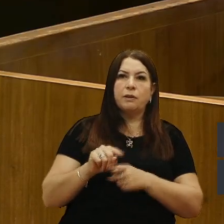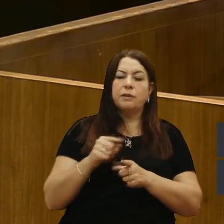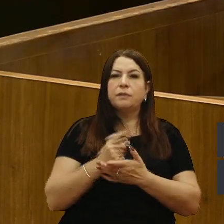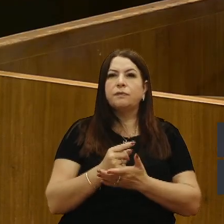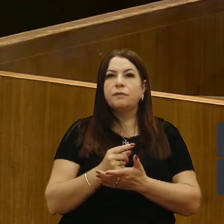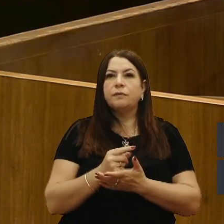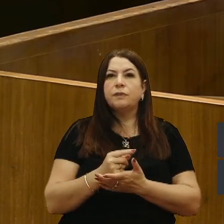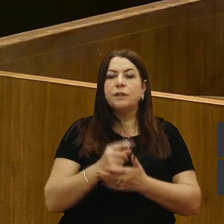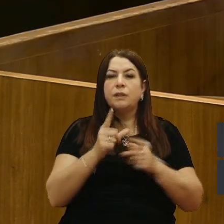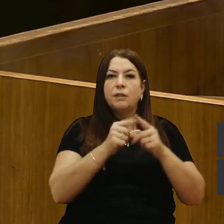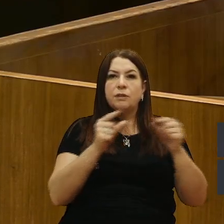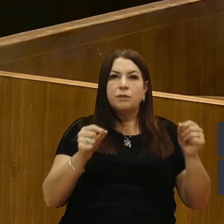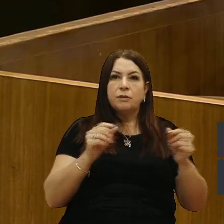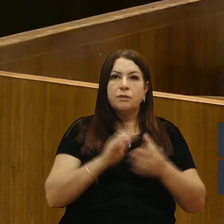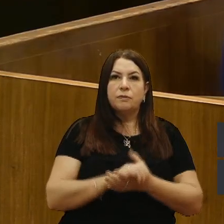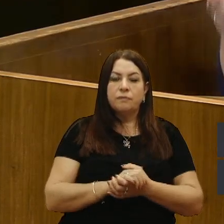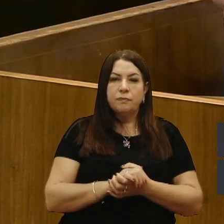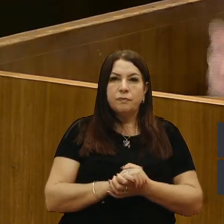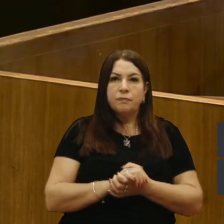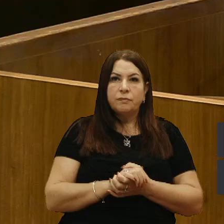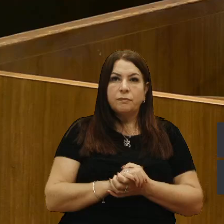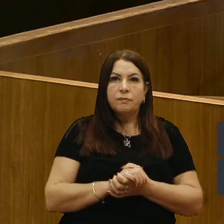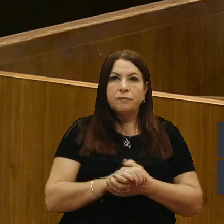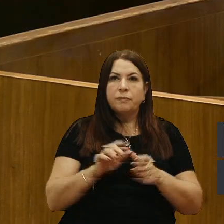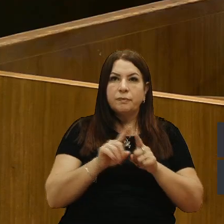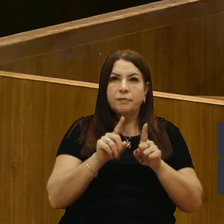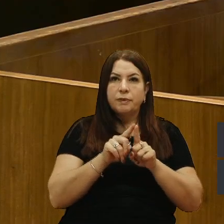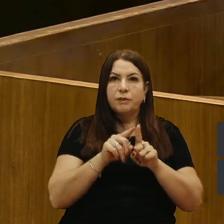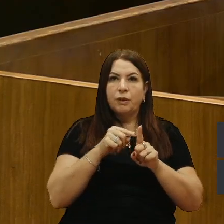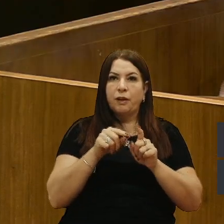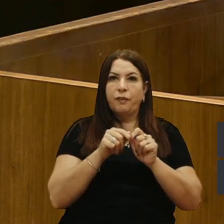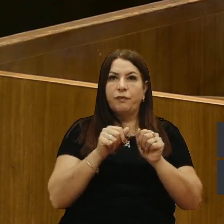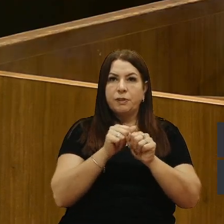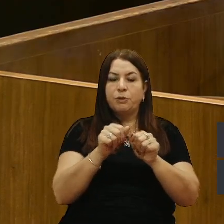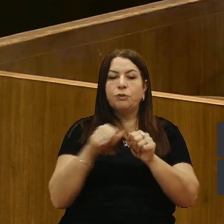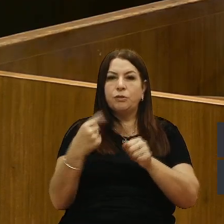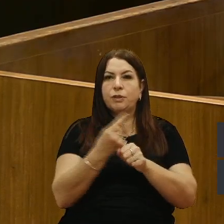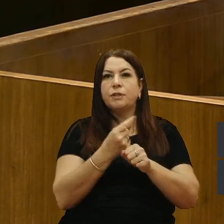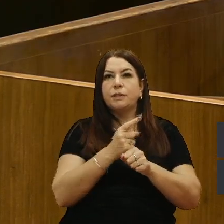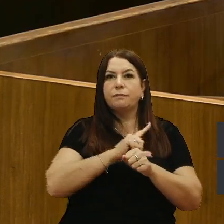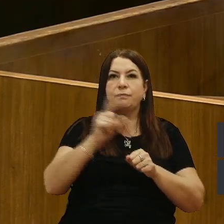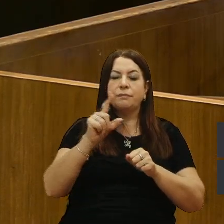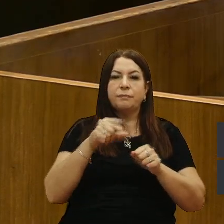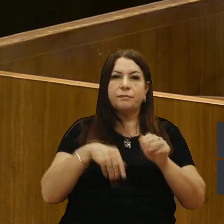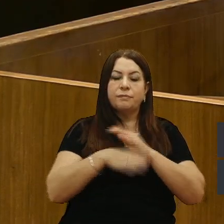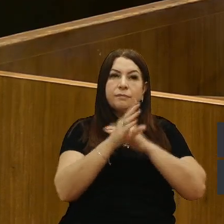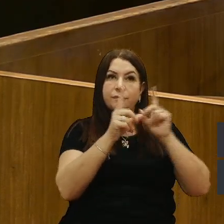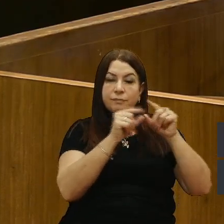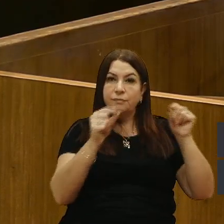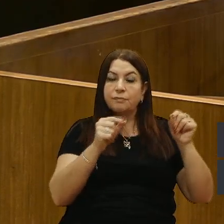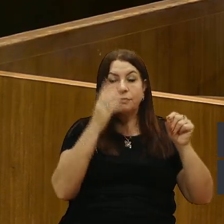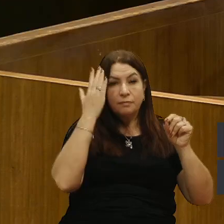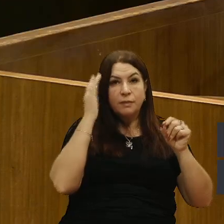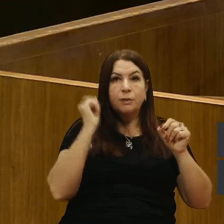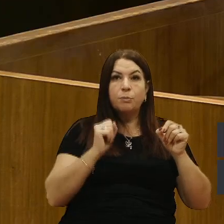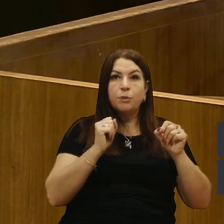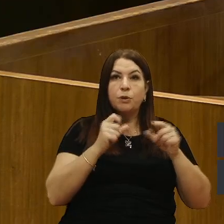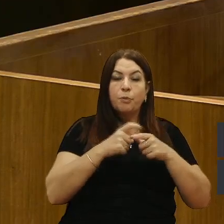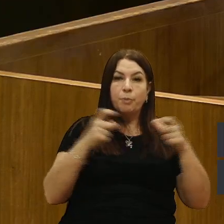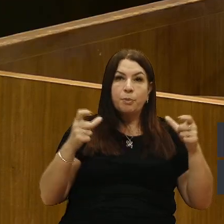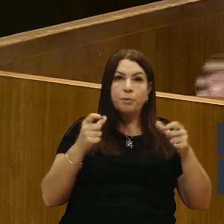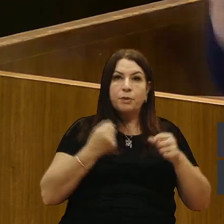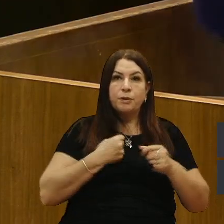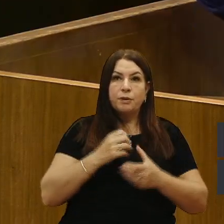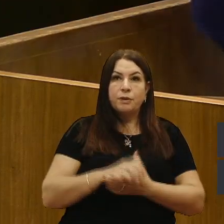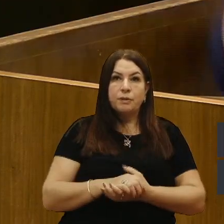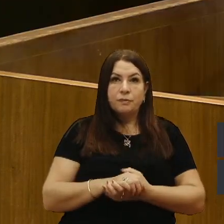Brasília. Então, provavelmente mês que vem a gente vai a Brasília e quem sabe a gente possa aumentar esses